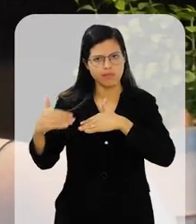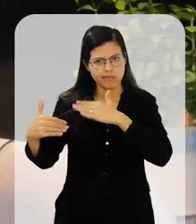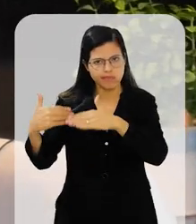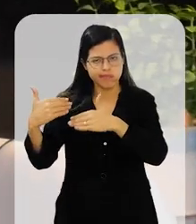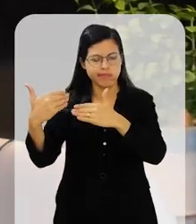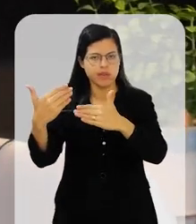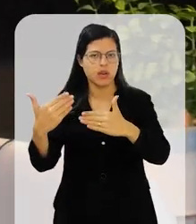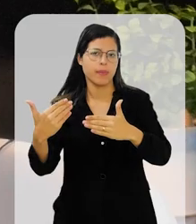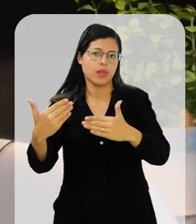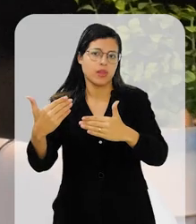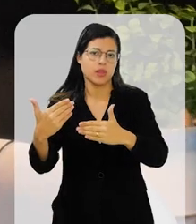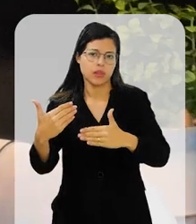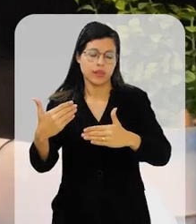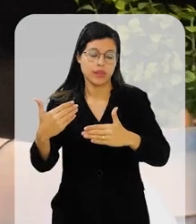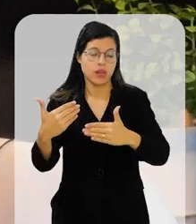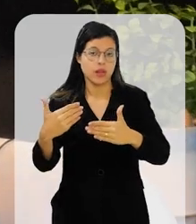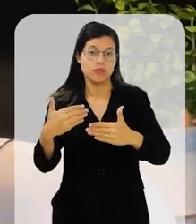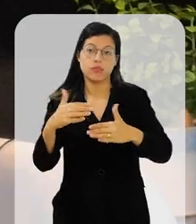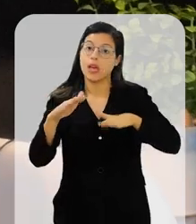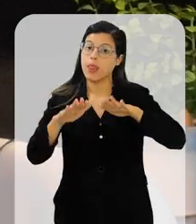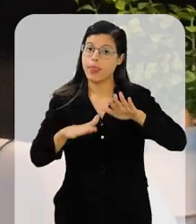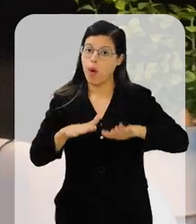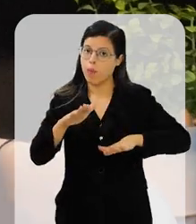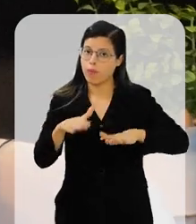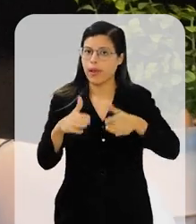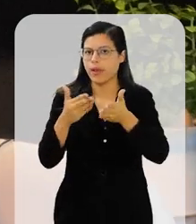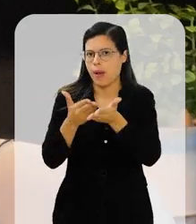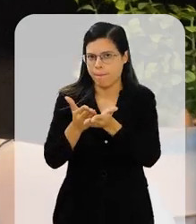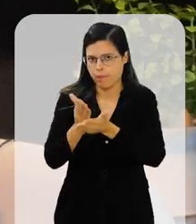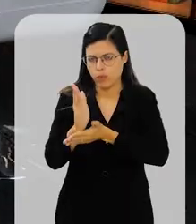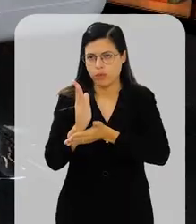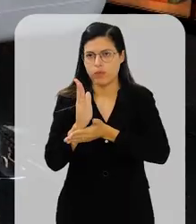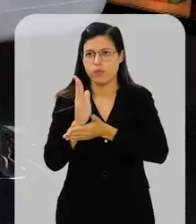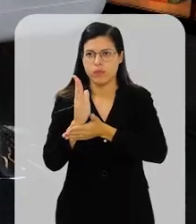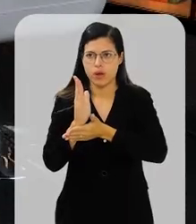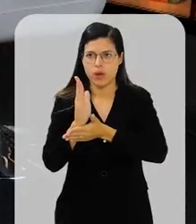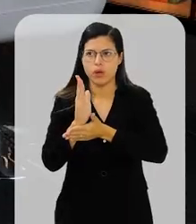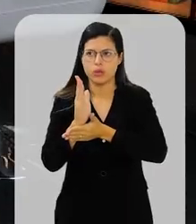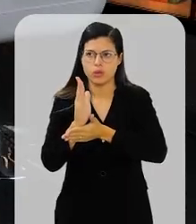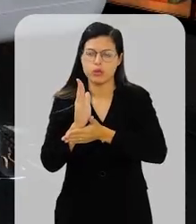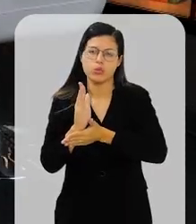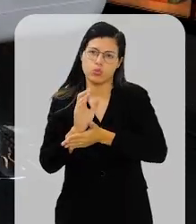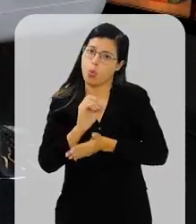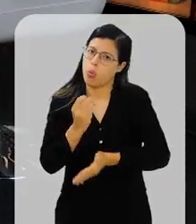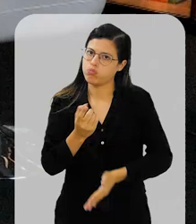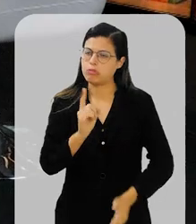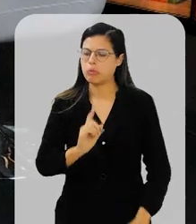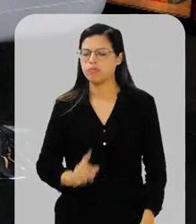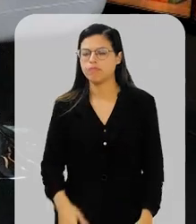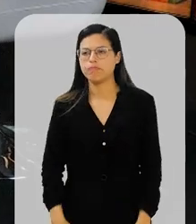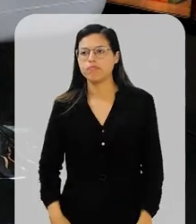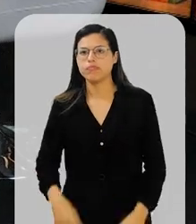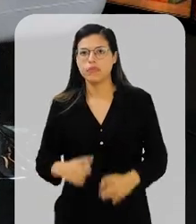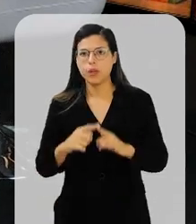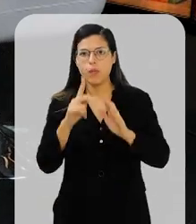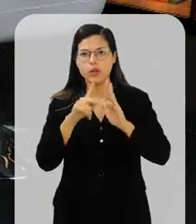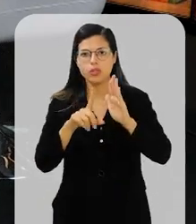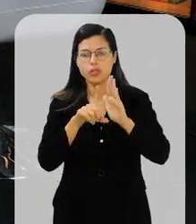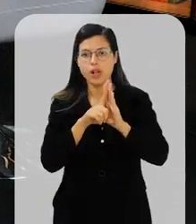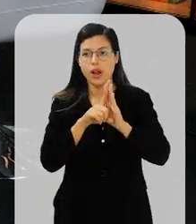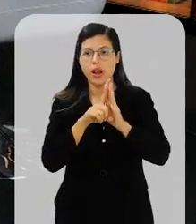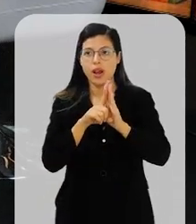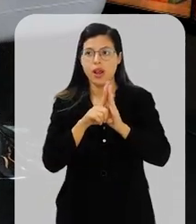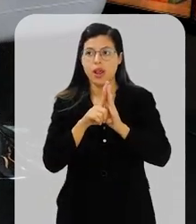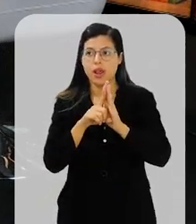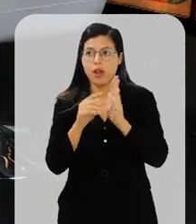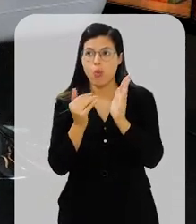ainda vai tramitar, né? Exato. Para que se... Talvez seja aprovado, seja sancionado ou não. Mas é um projeto